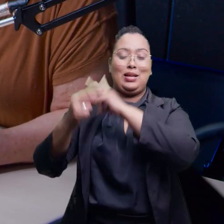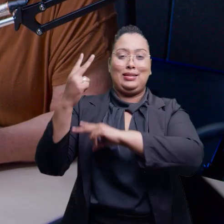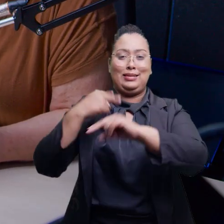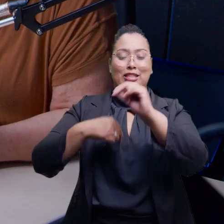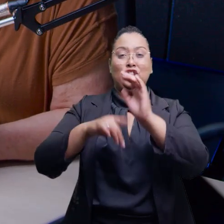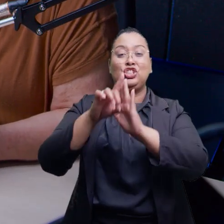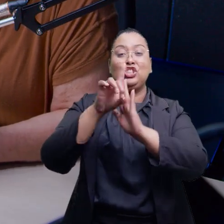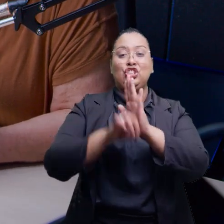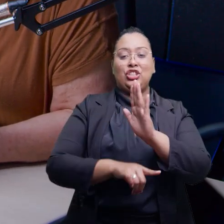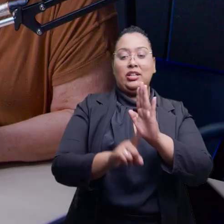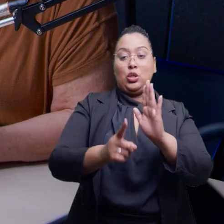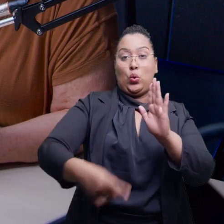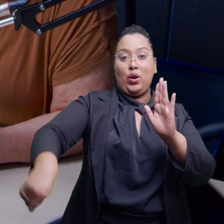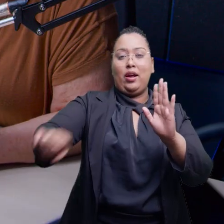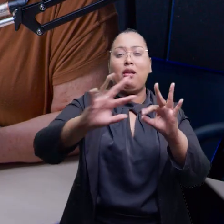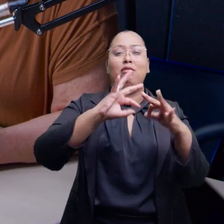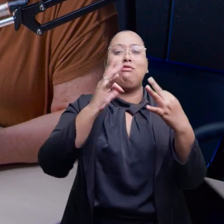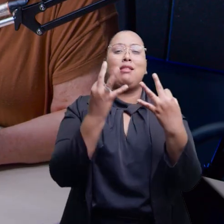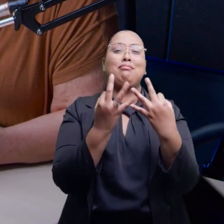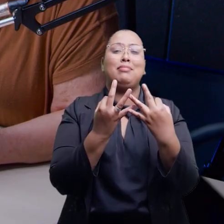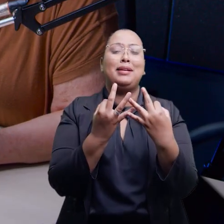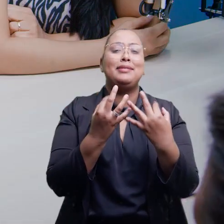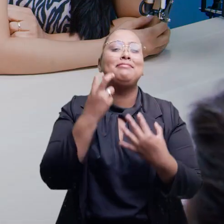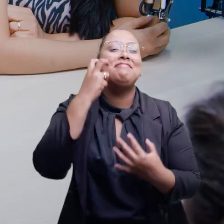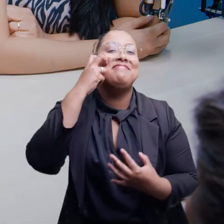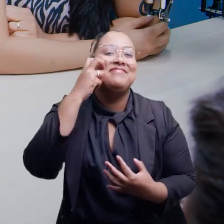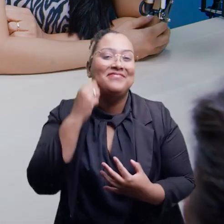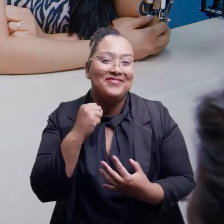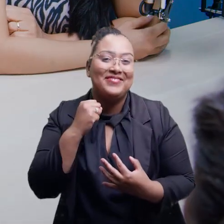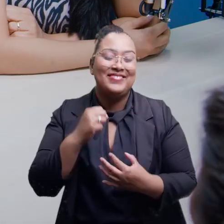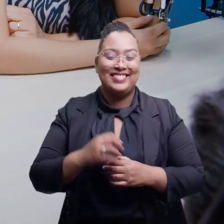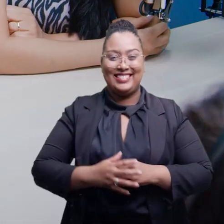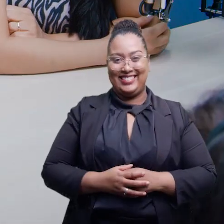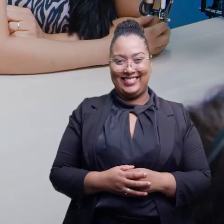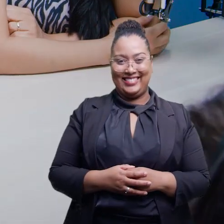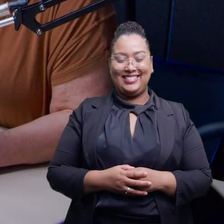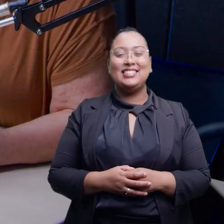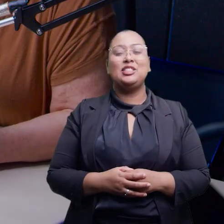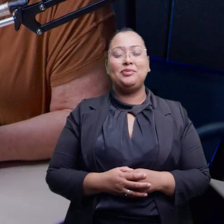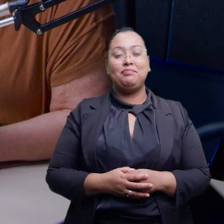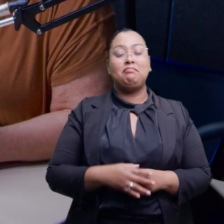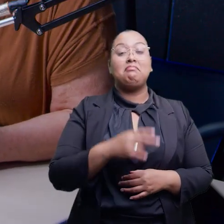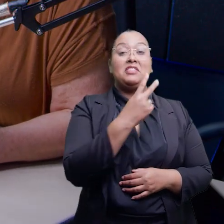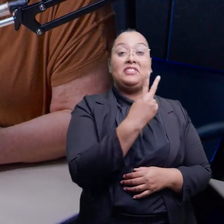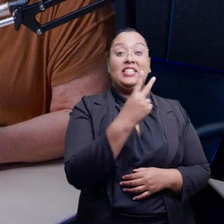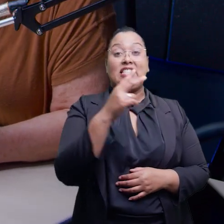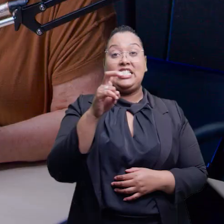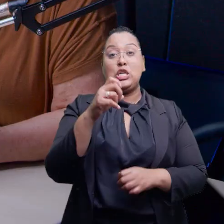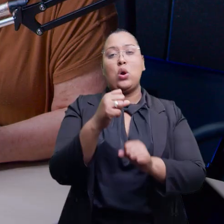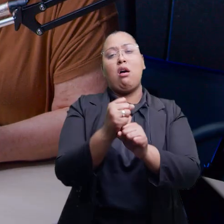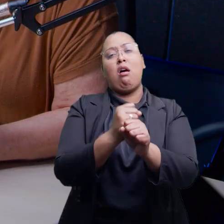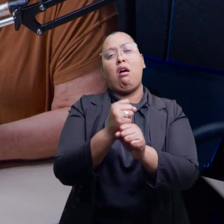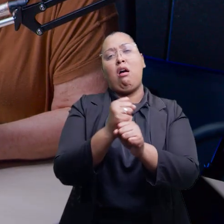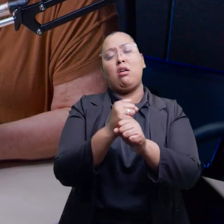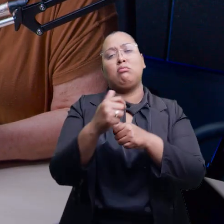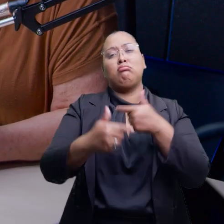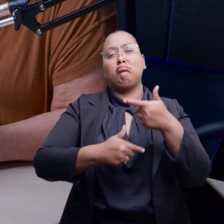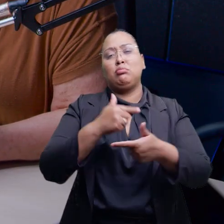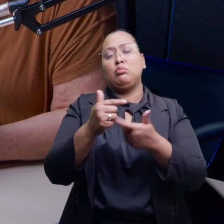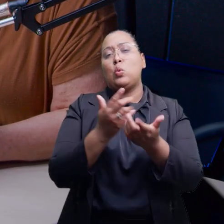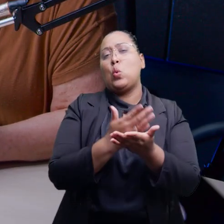criança e adolescente crescer em família, ou seja, o direito a ser adotado. Nesses 25 anos